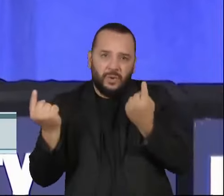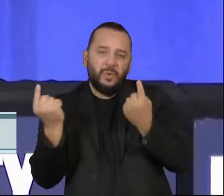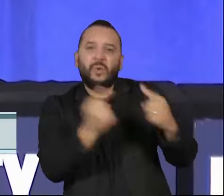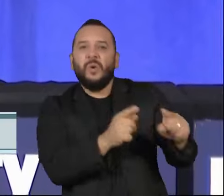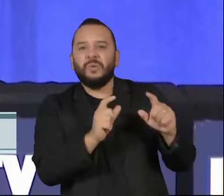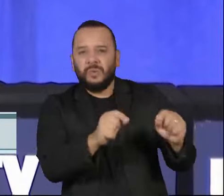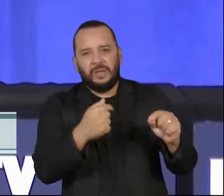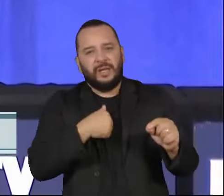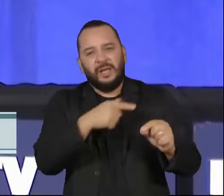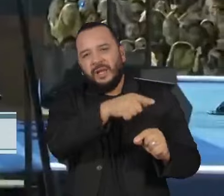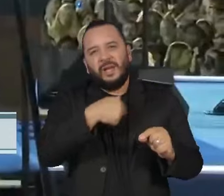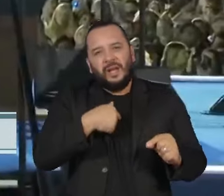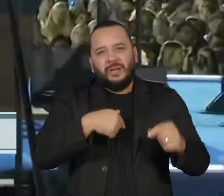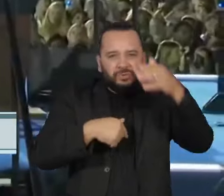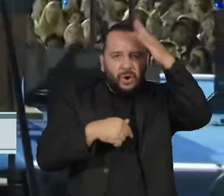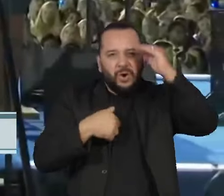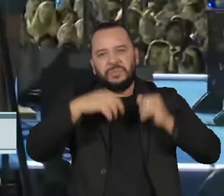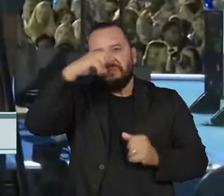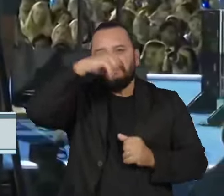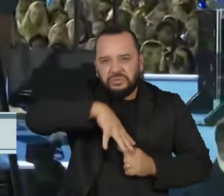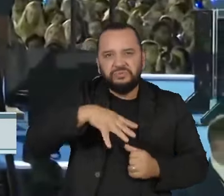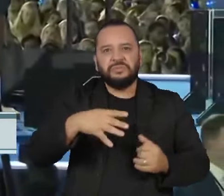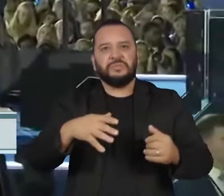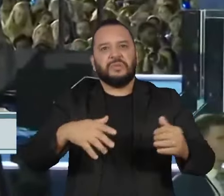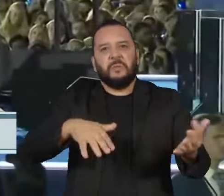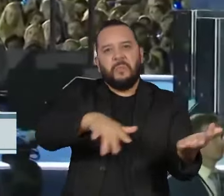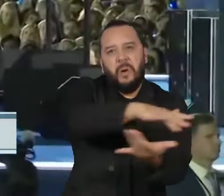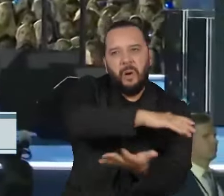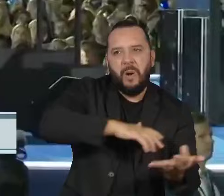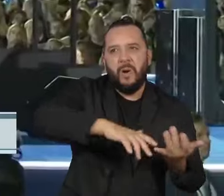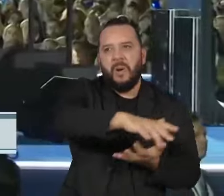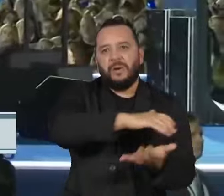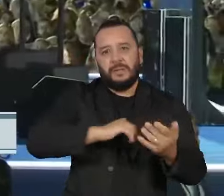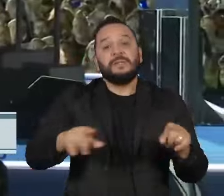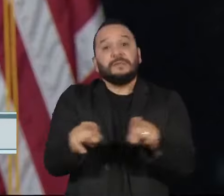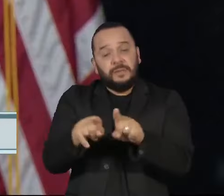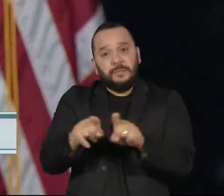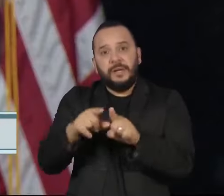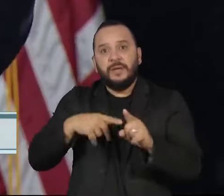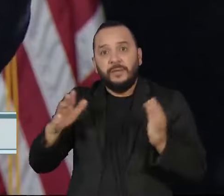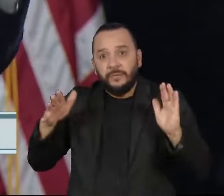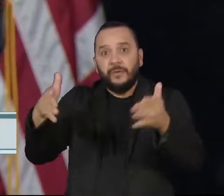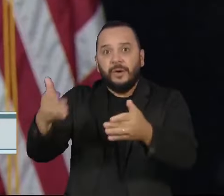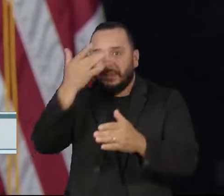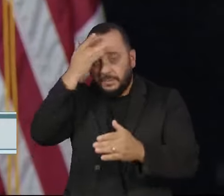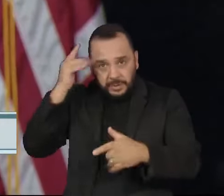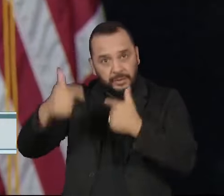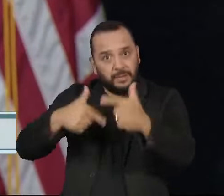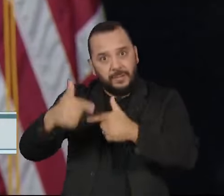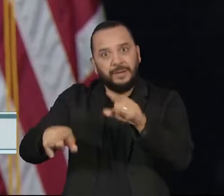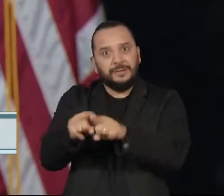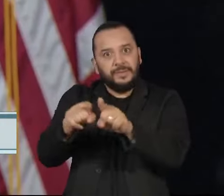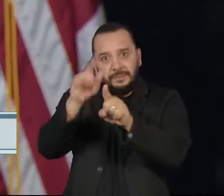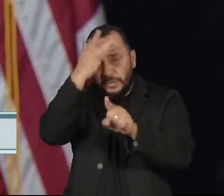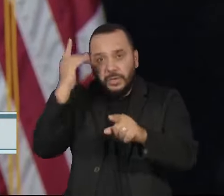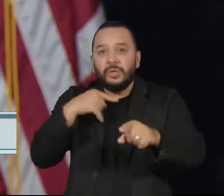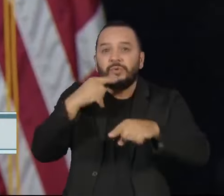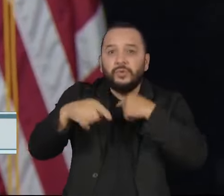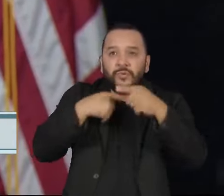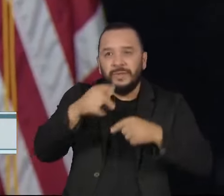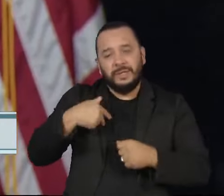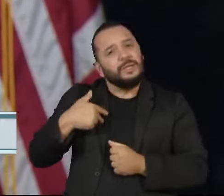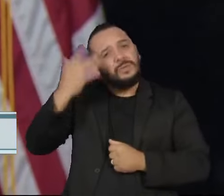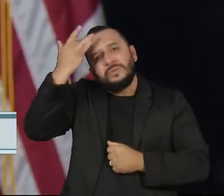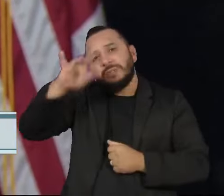praticados por Donald trump e focou o discurso no trabalhador e nos indecisos ela não deu a receita de como fazê-lo mas se